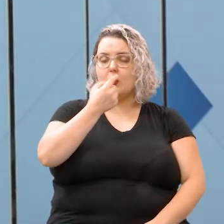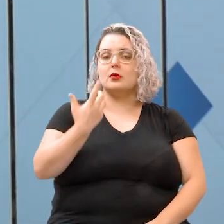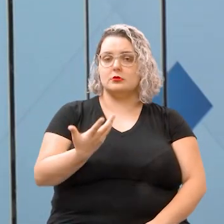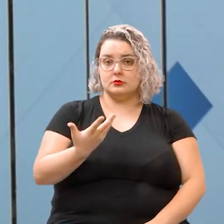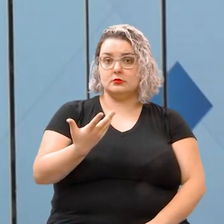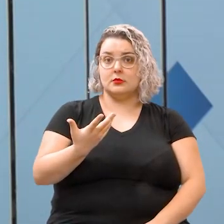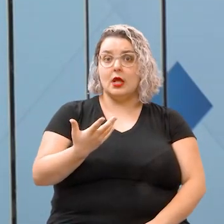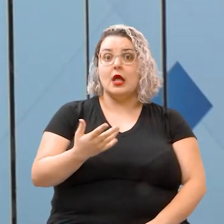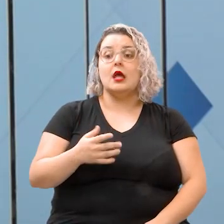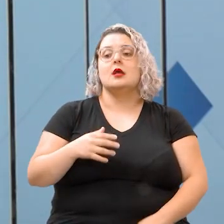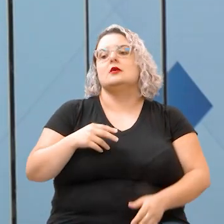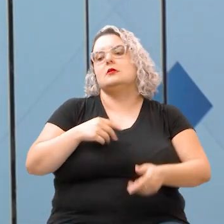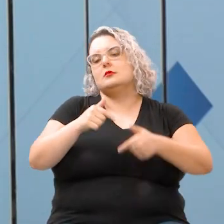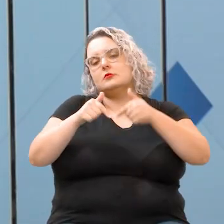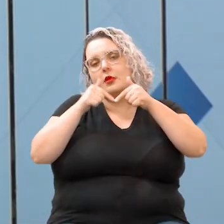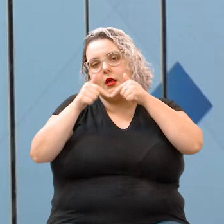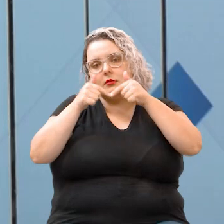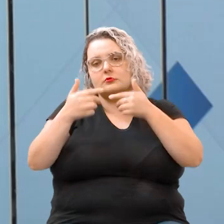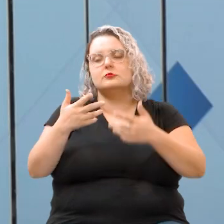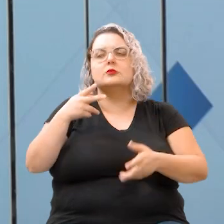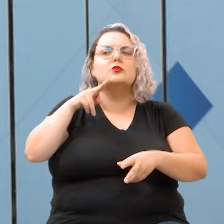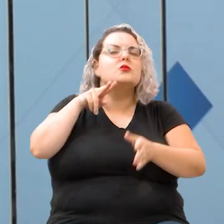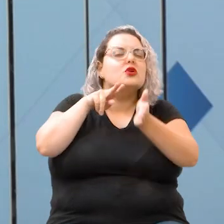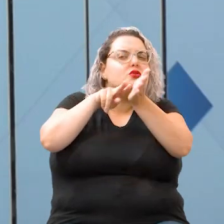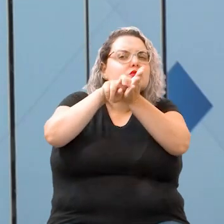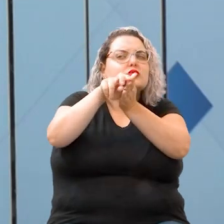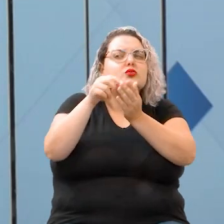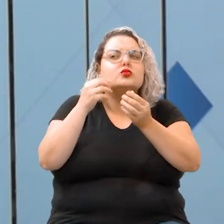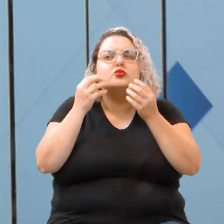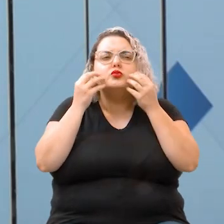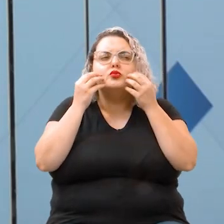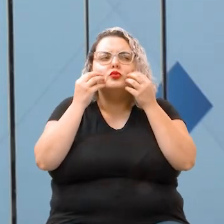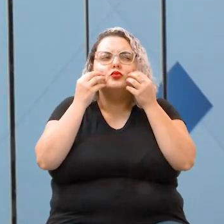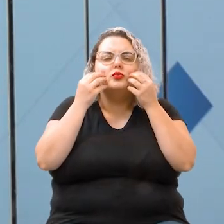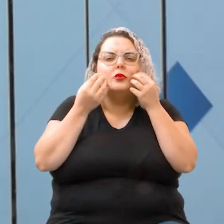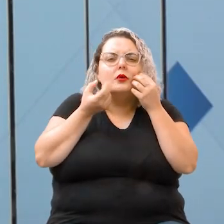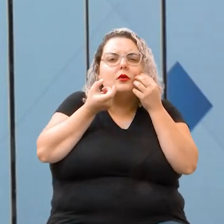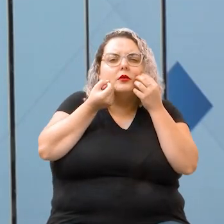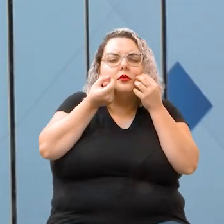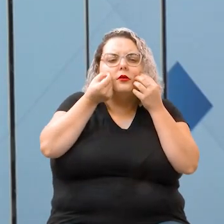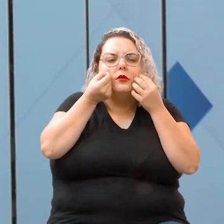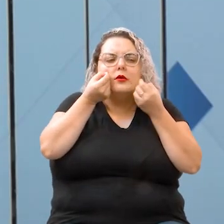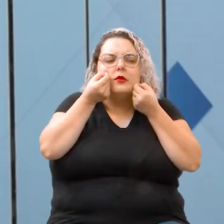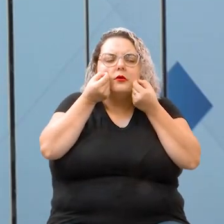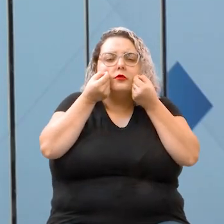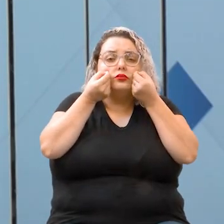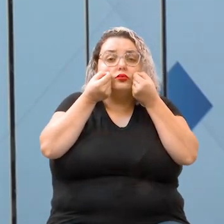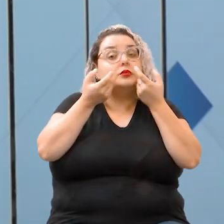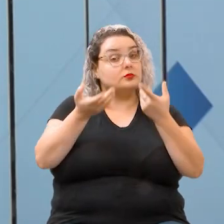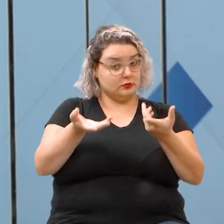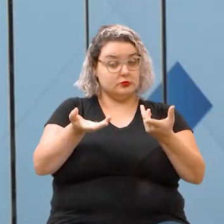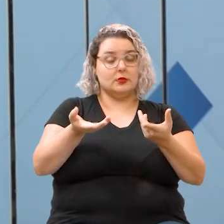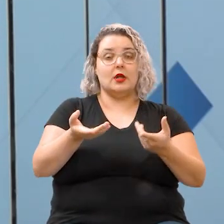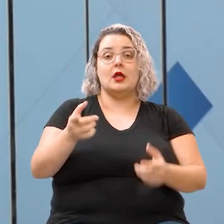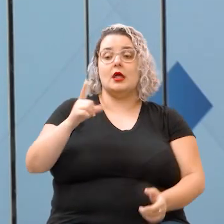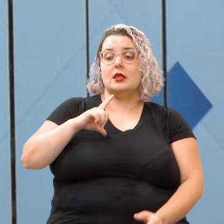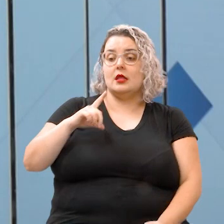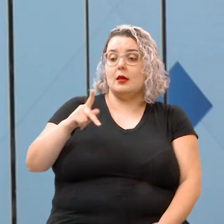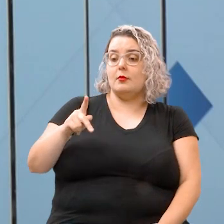está trabalhando aí com diagnóstico e a detecção precoce aí do câncer de boca. A gente tem a